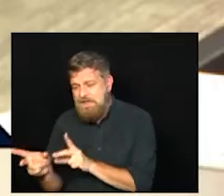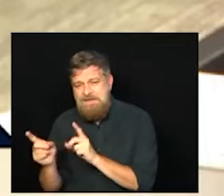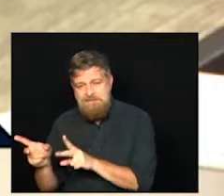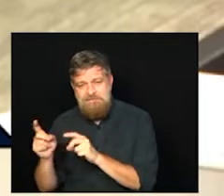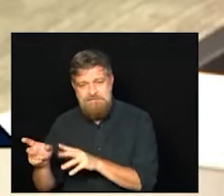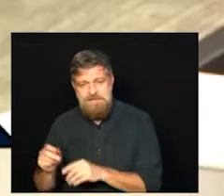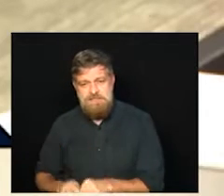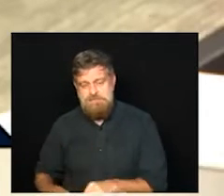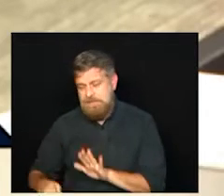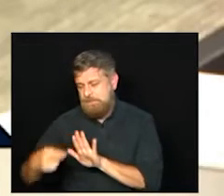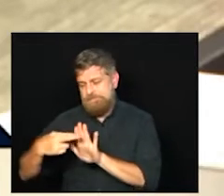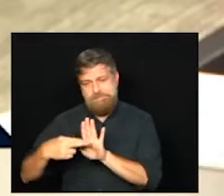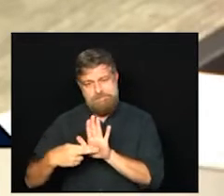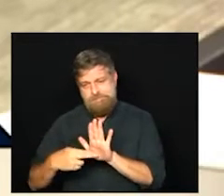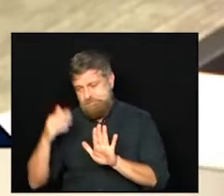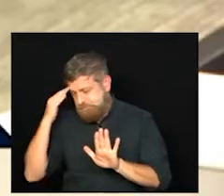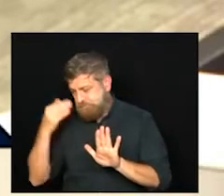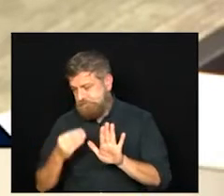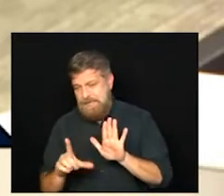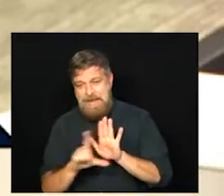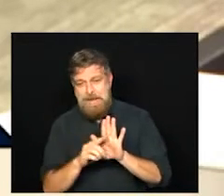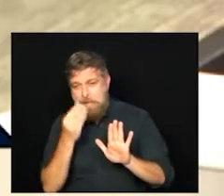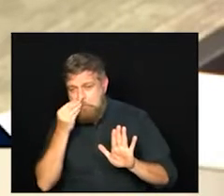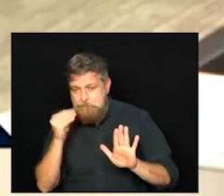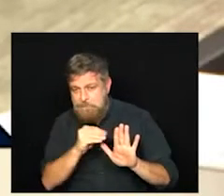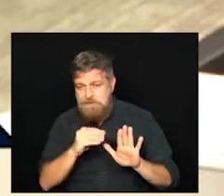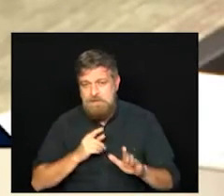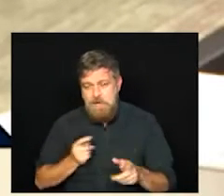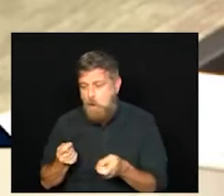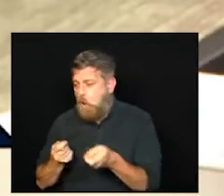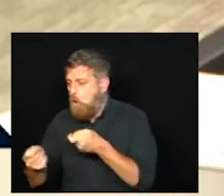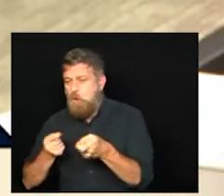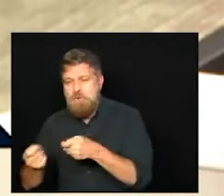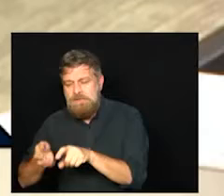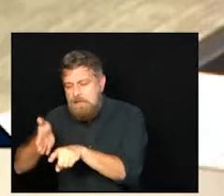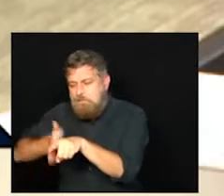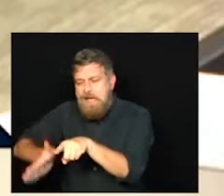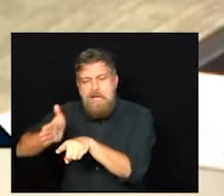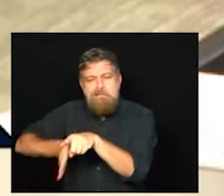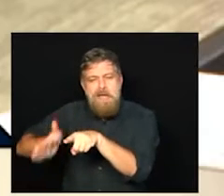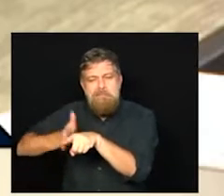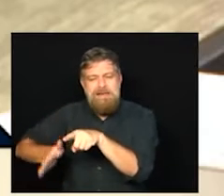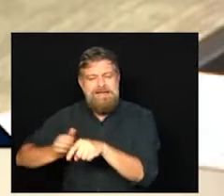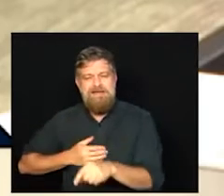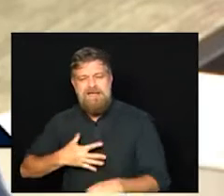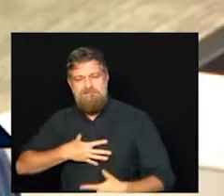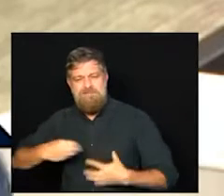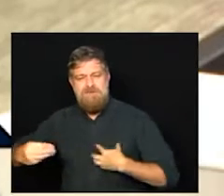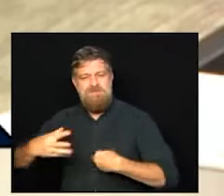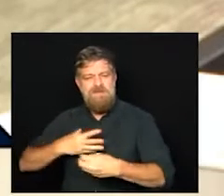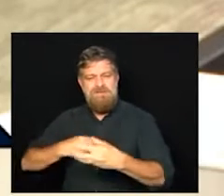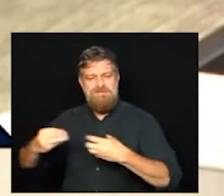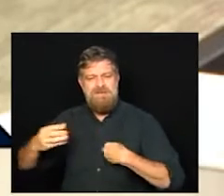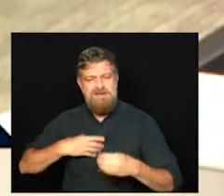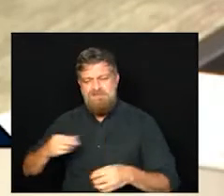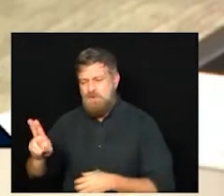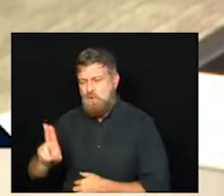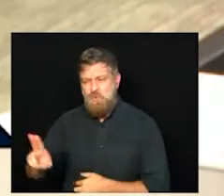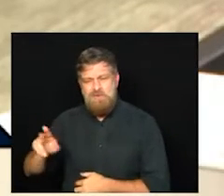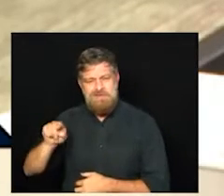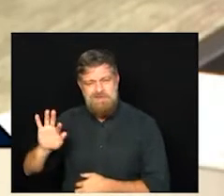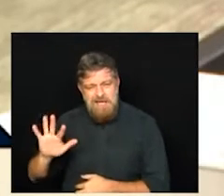Campinas e nas regiões. Disseram que, obviamente, não tem controle da natalidade e várias outras implicações que, obviamente,